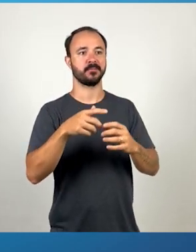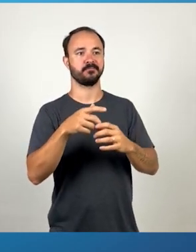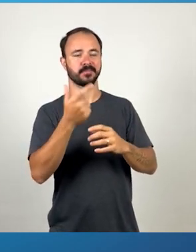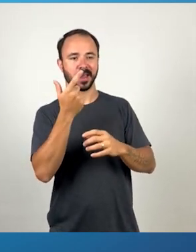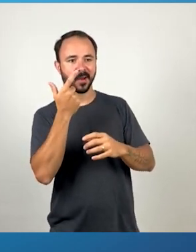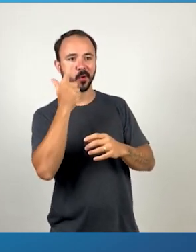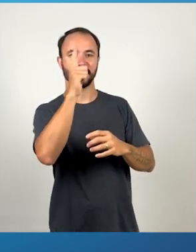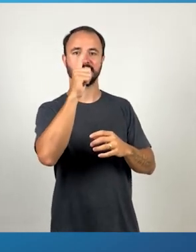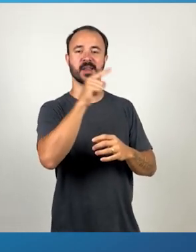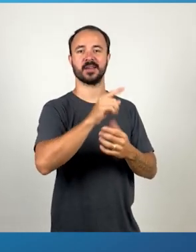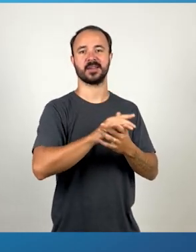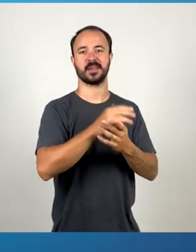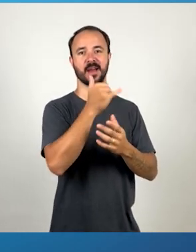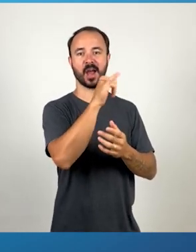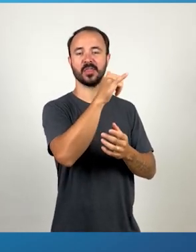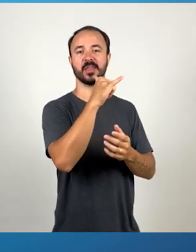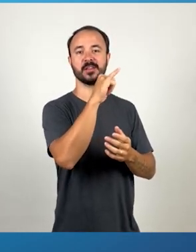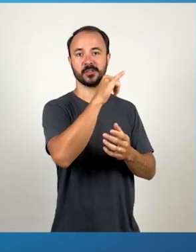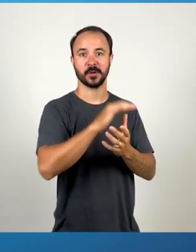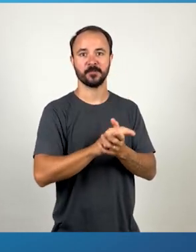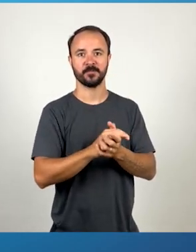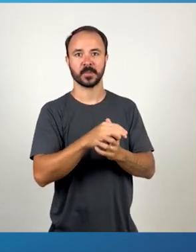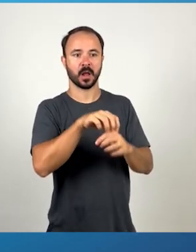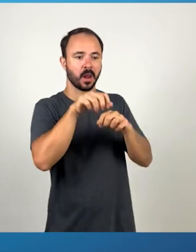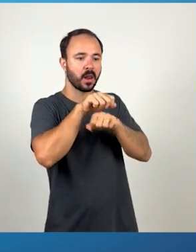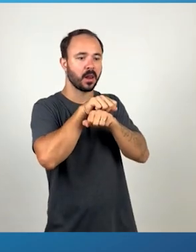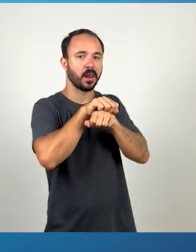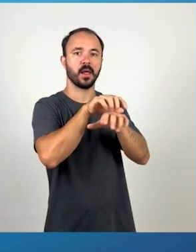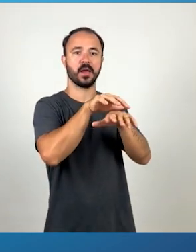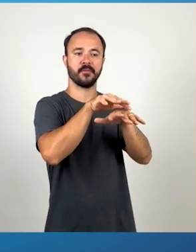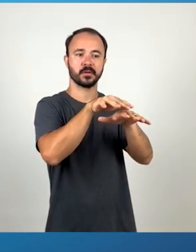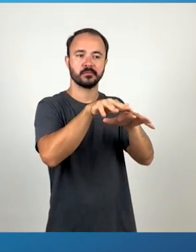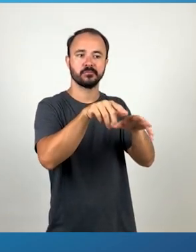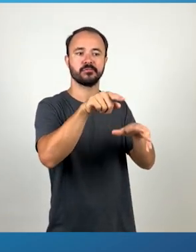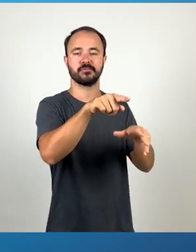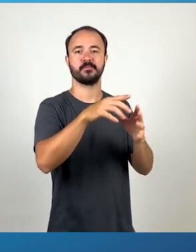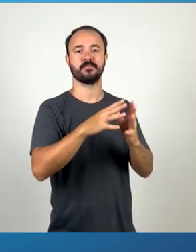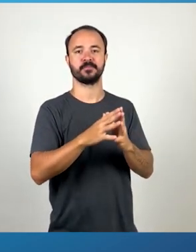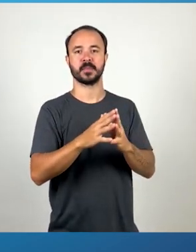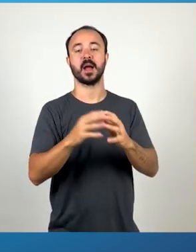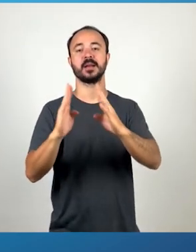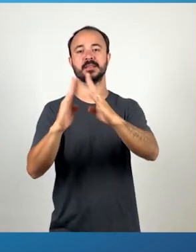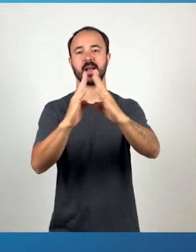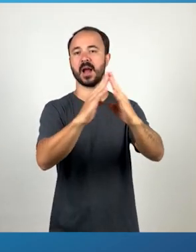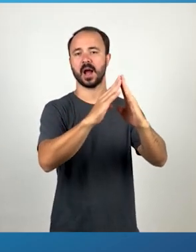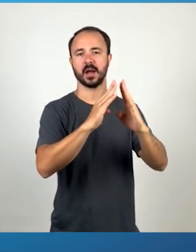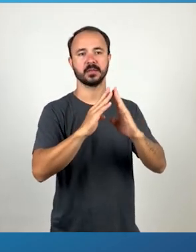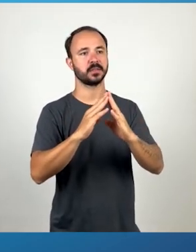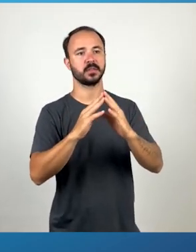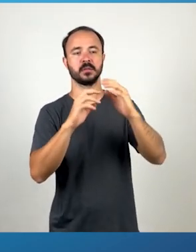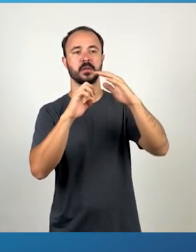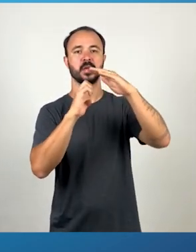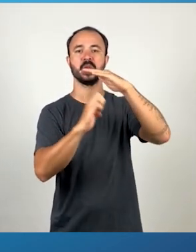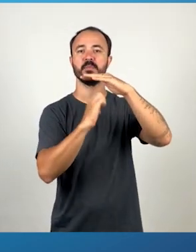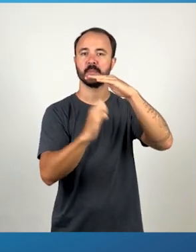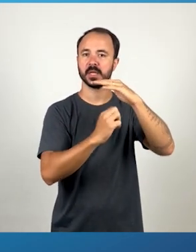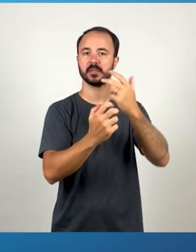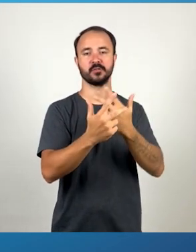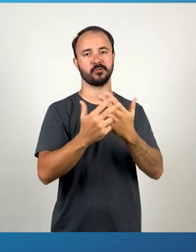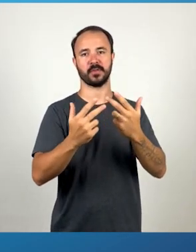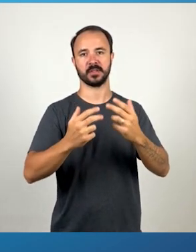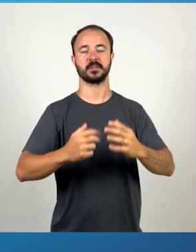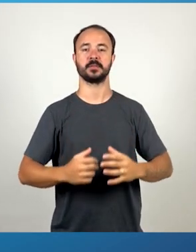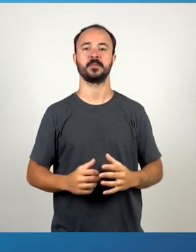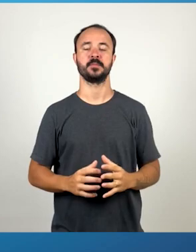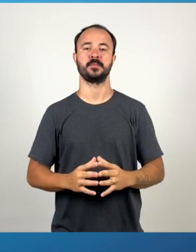tá? E é feita a distribuição até chegar aos pontos onde vai ser feito o consumo, que são as residências, as empresas, enfim.